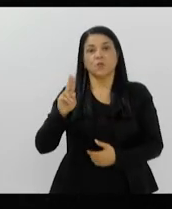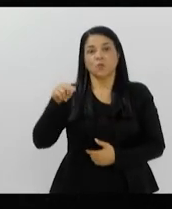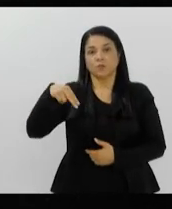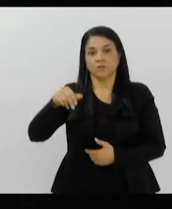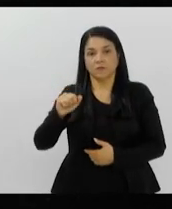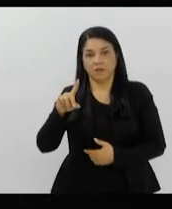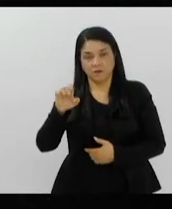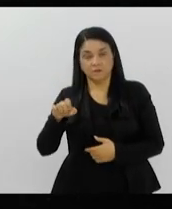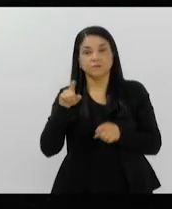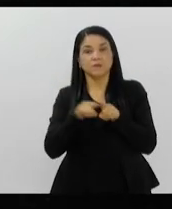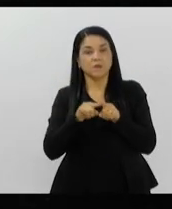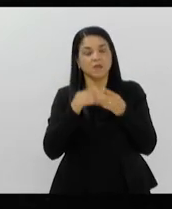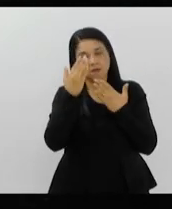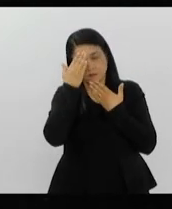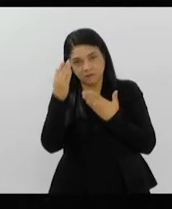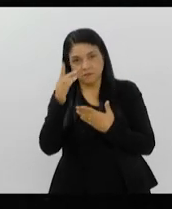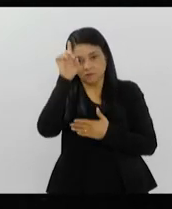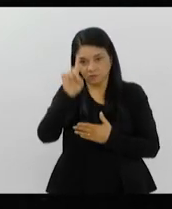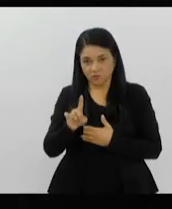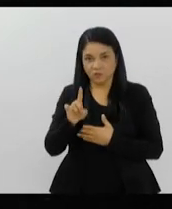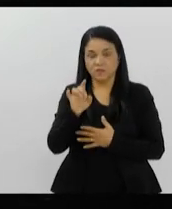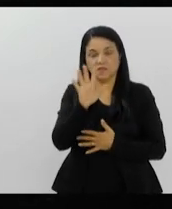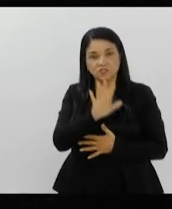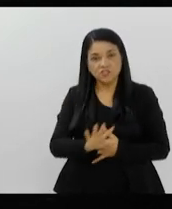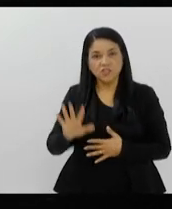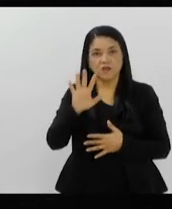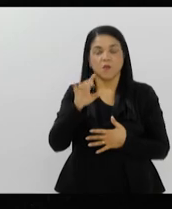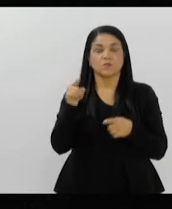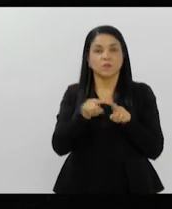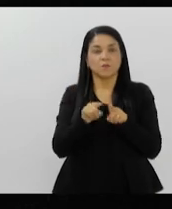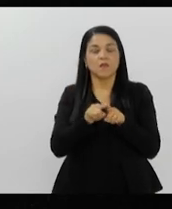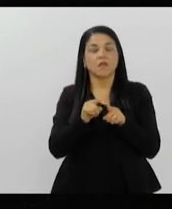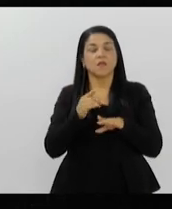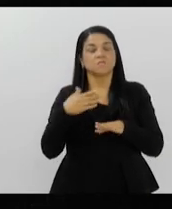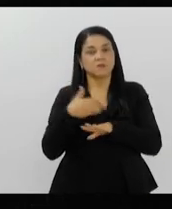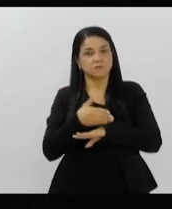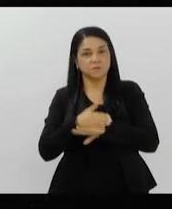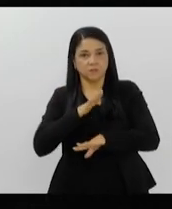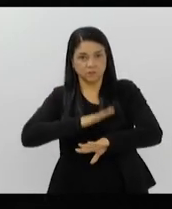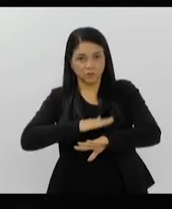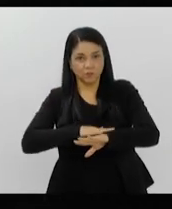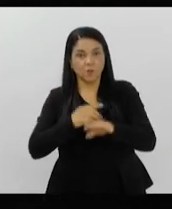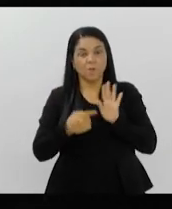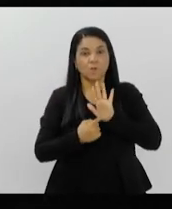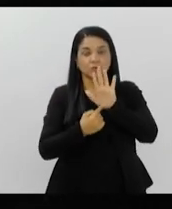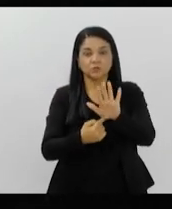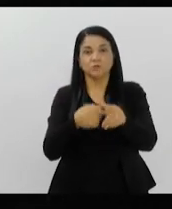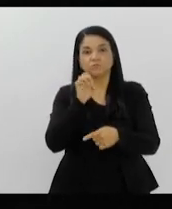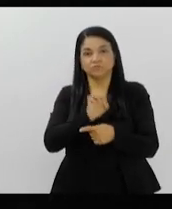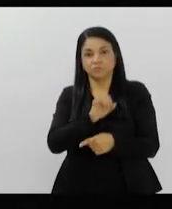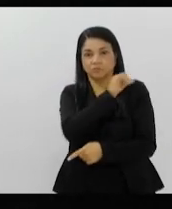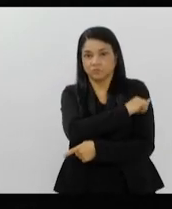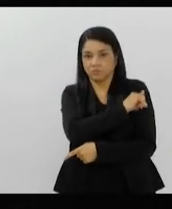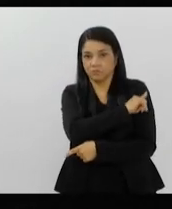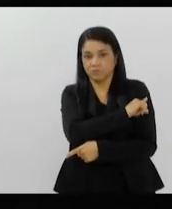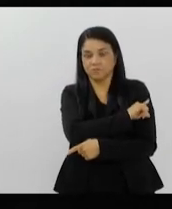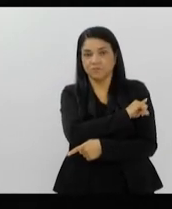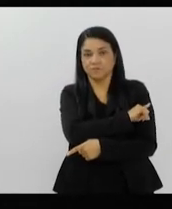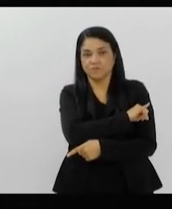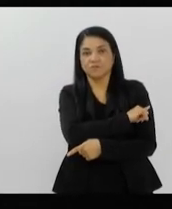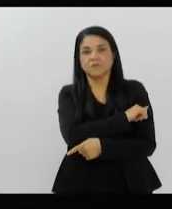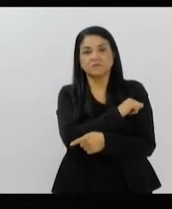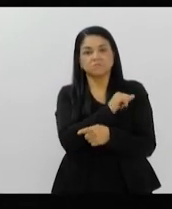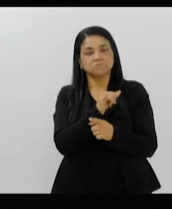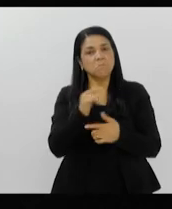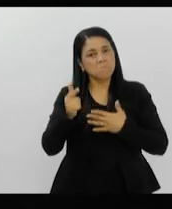da diretoria que vêm participar conosco deste momento, é o momento de nós mostrarmos que o Rio de Janeiro fará um